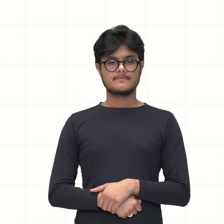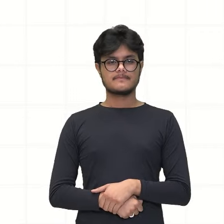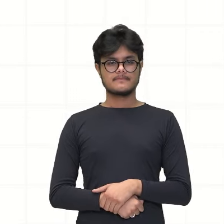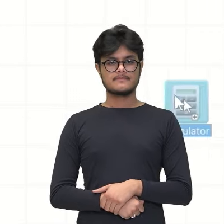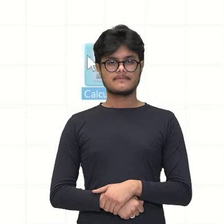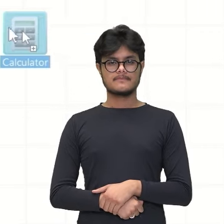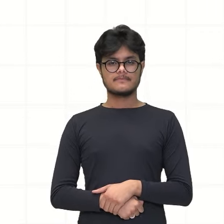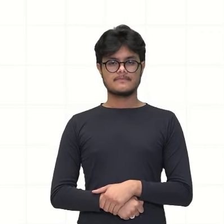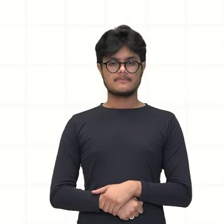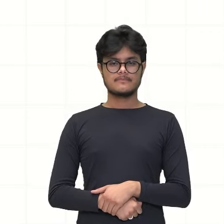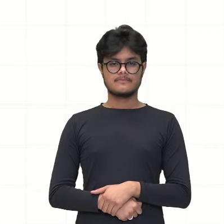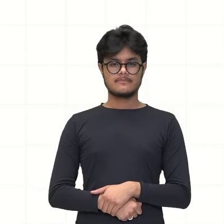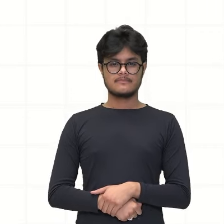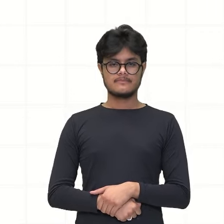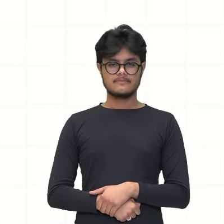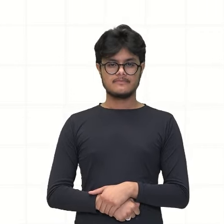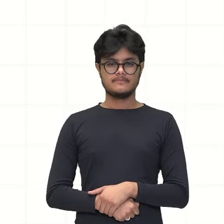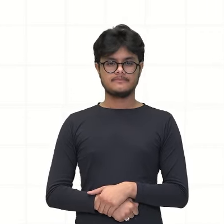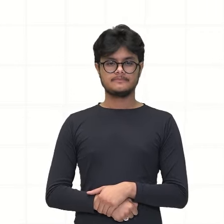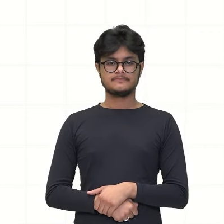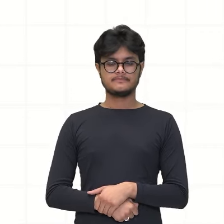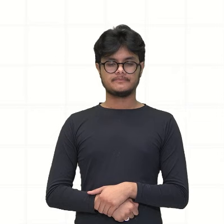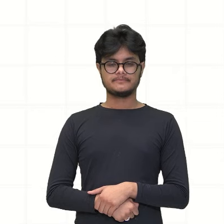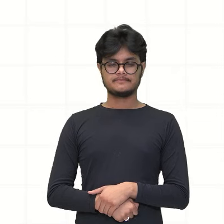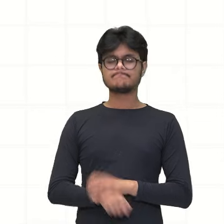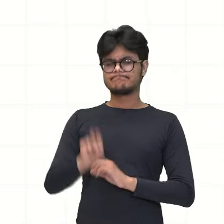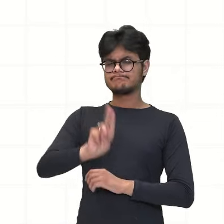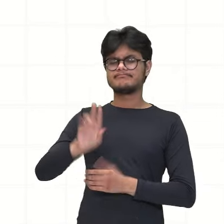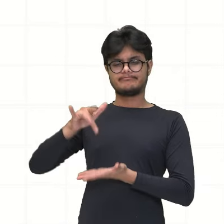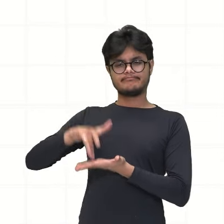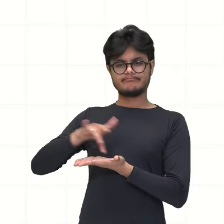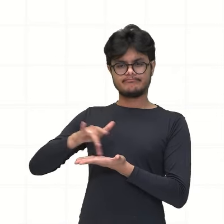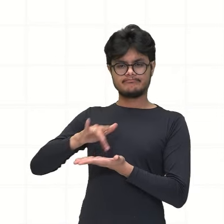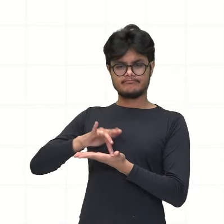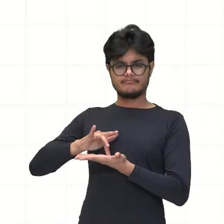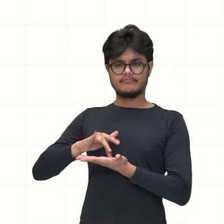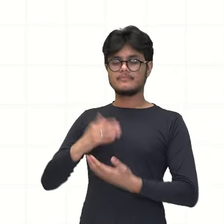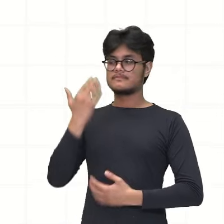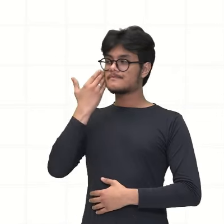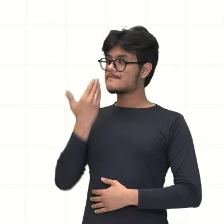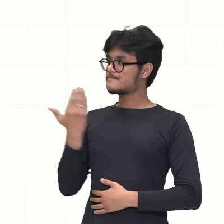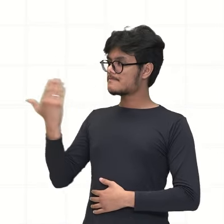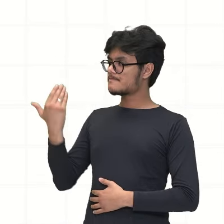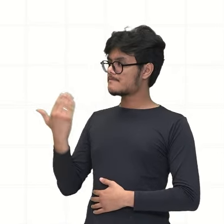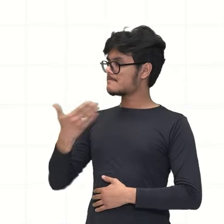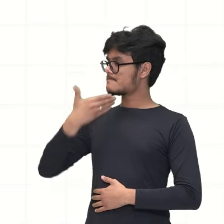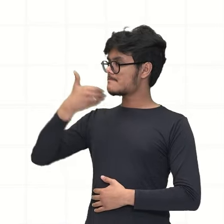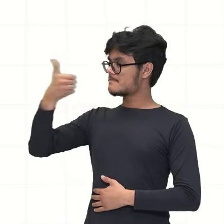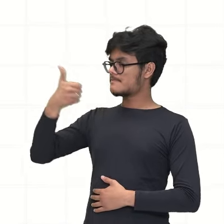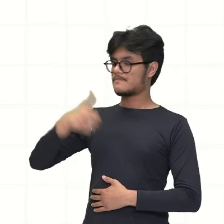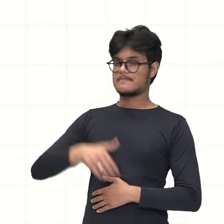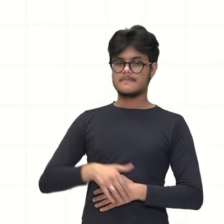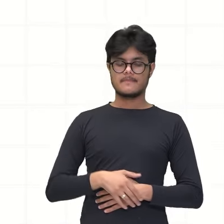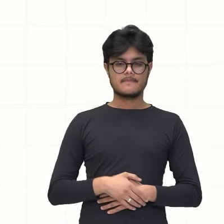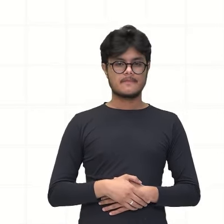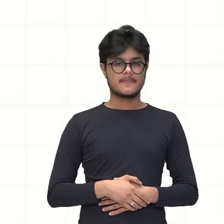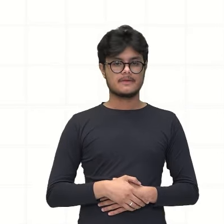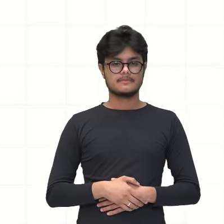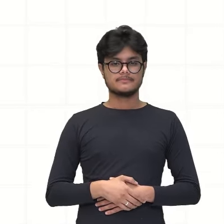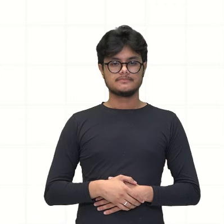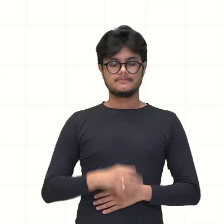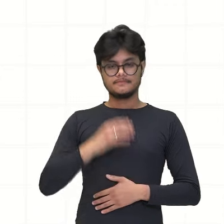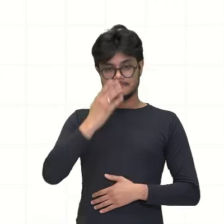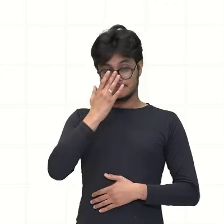ó, só para ficar bem interessante, vamos usar a calculadora aqui para ficar bem legal. Só posicionar